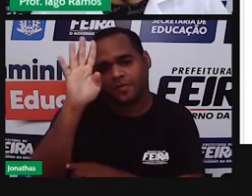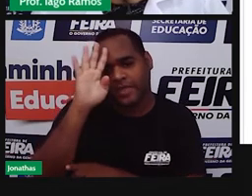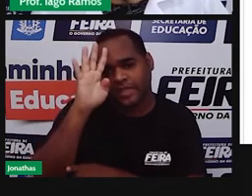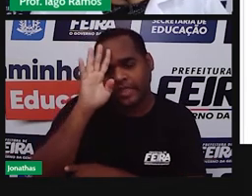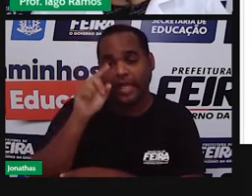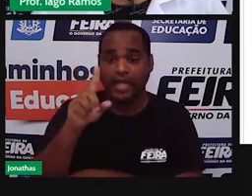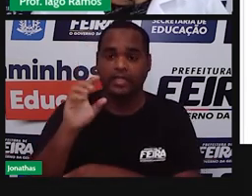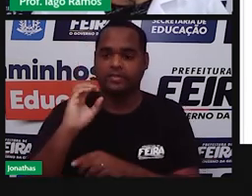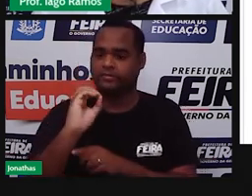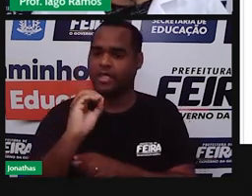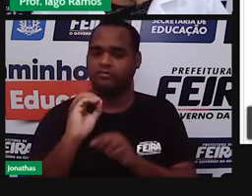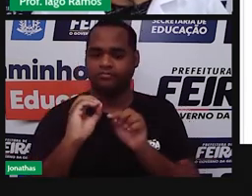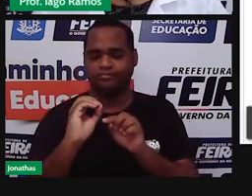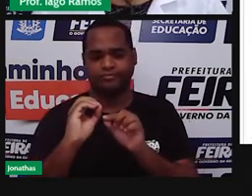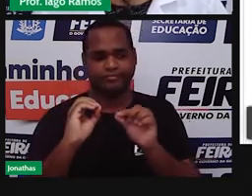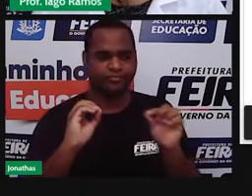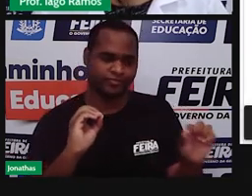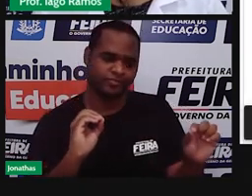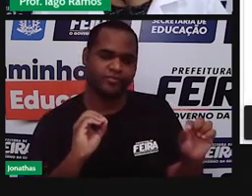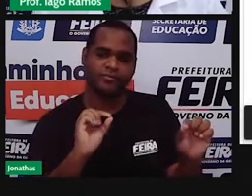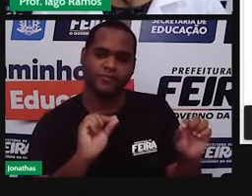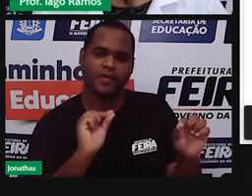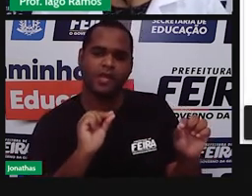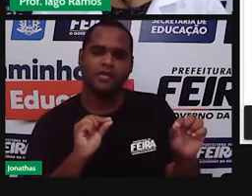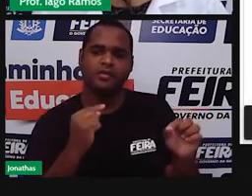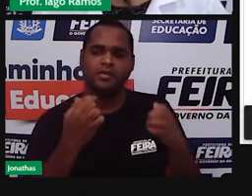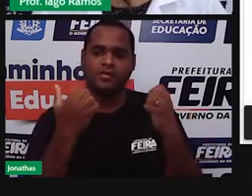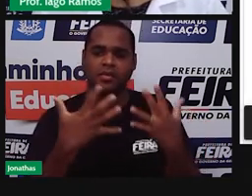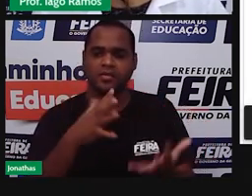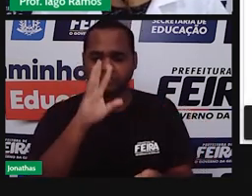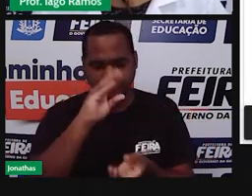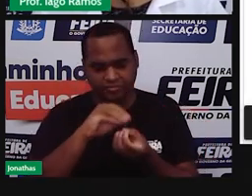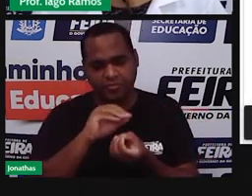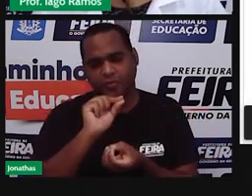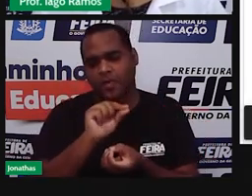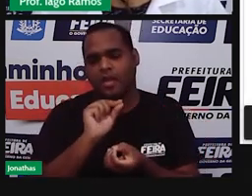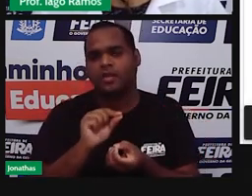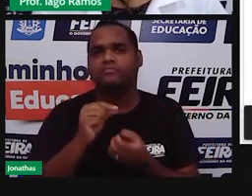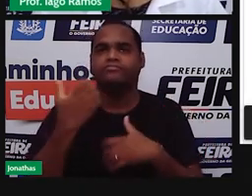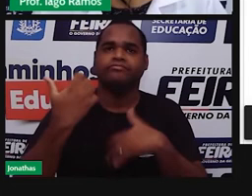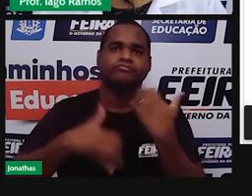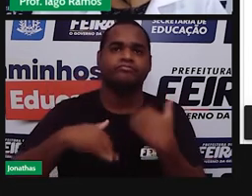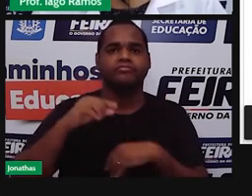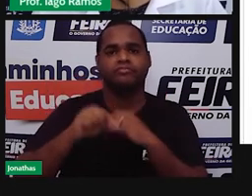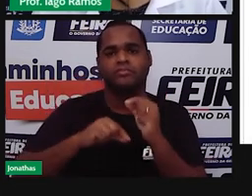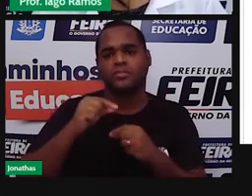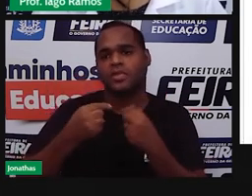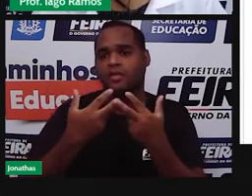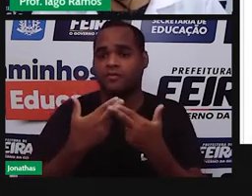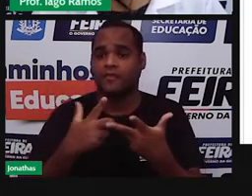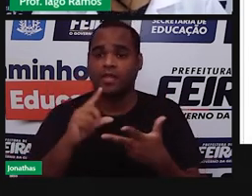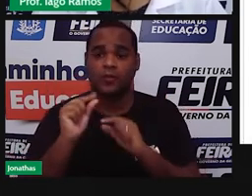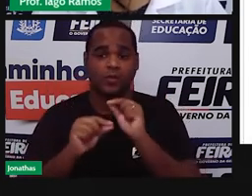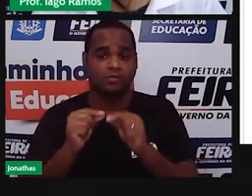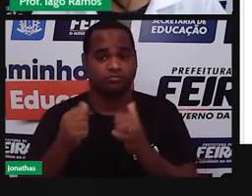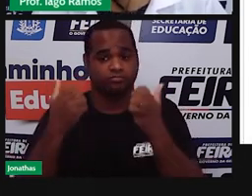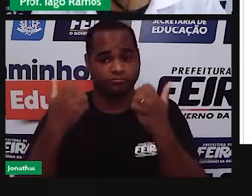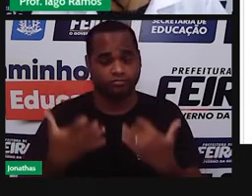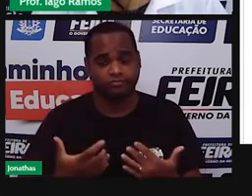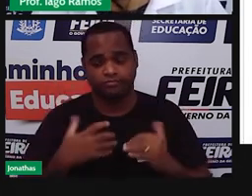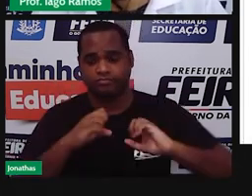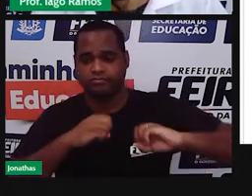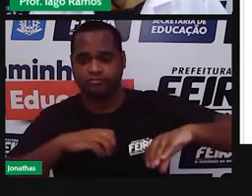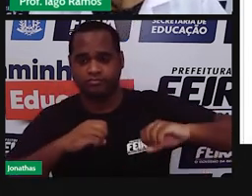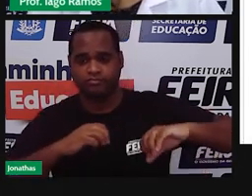zero, mas eu não quero complicar, né? As coisas que a gente viu aqui nessa aula. Então,